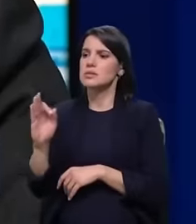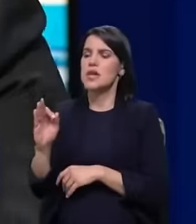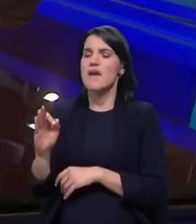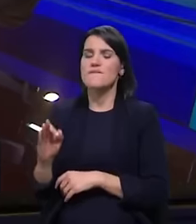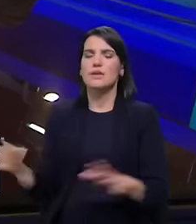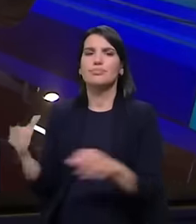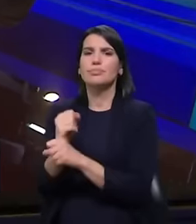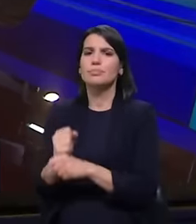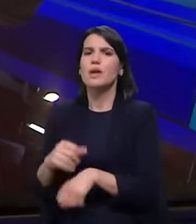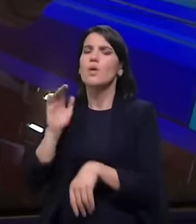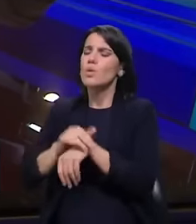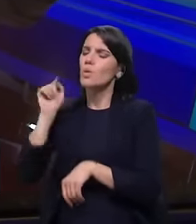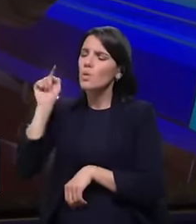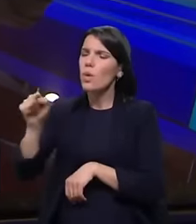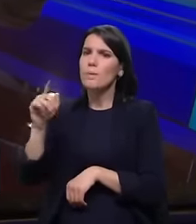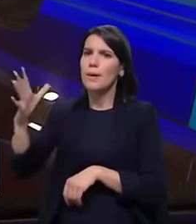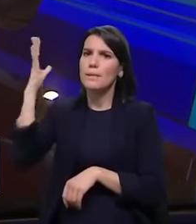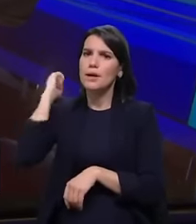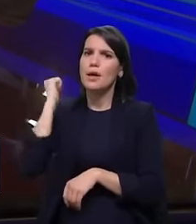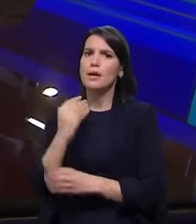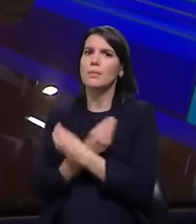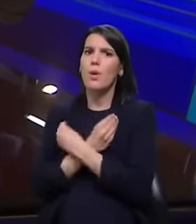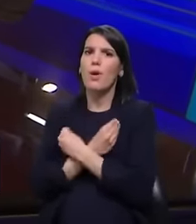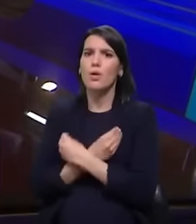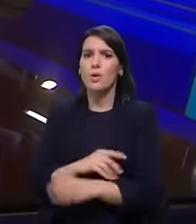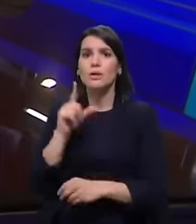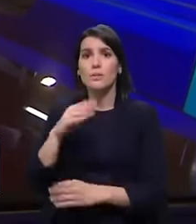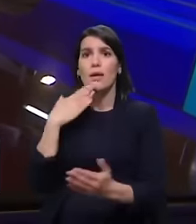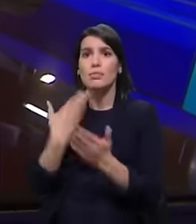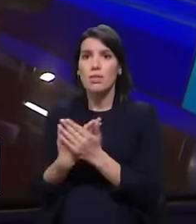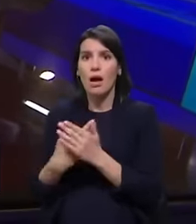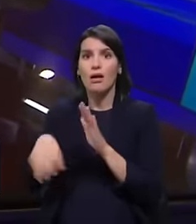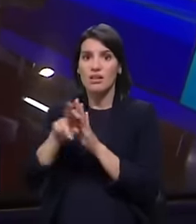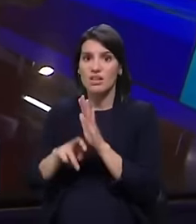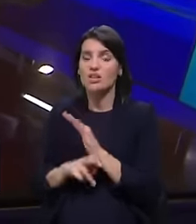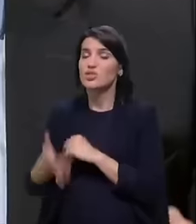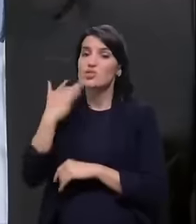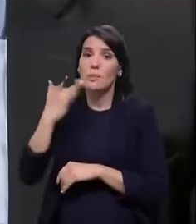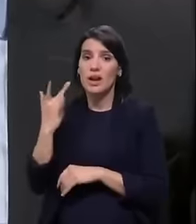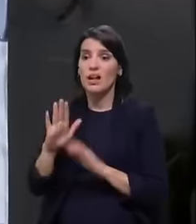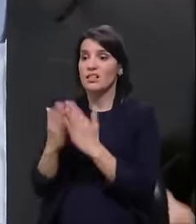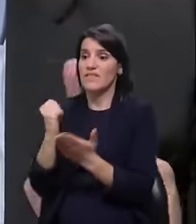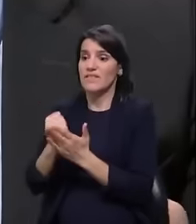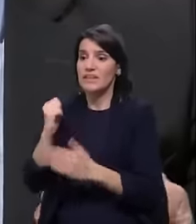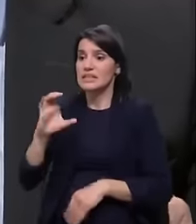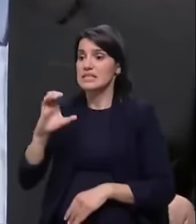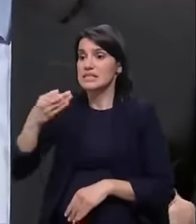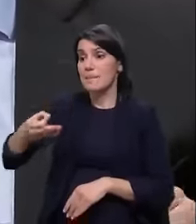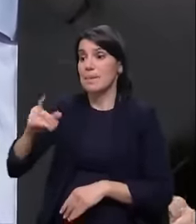a cara da Mariana Mortágua e a marca do Bloco de Esquerda, como levaram ao regime disparatado dos vistos da CPLP,